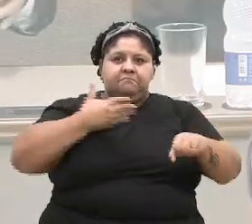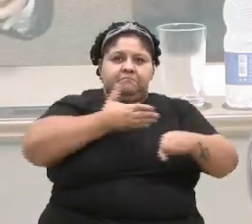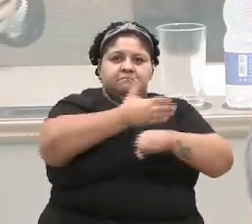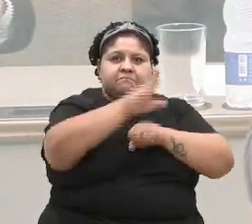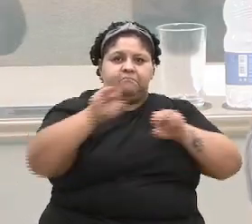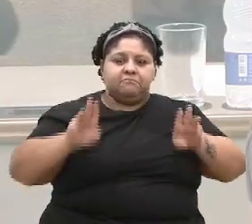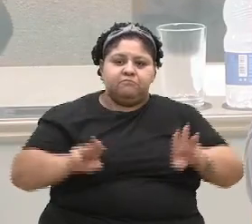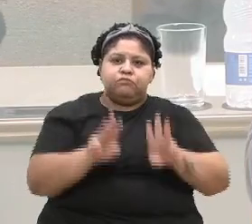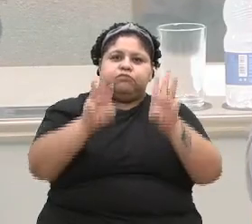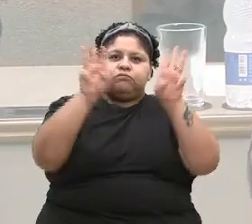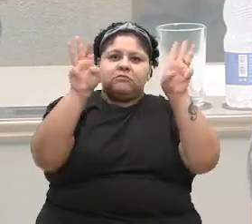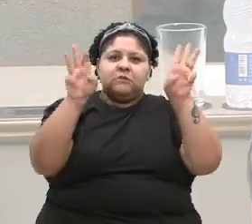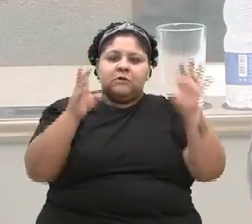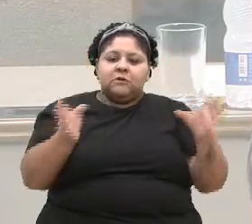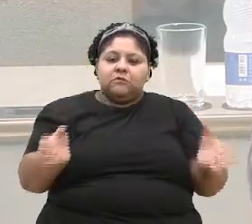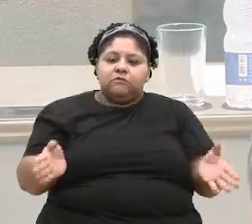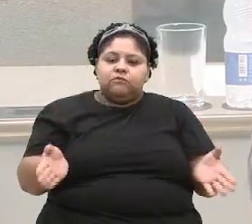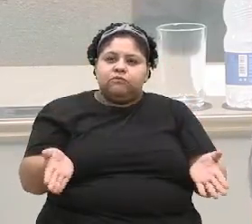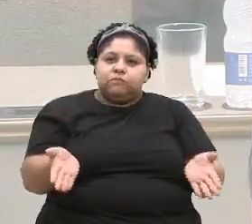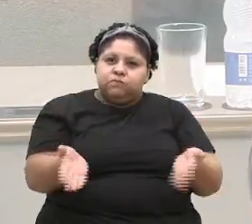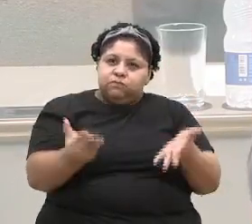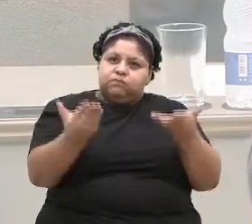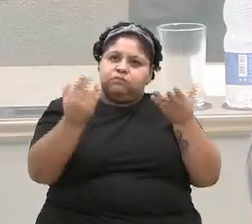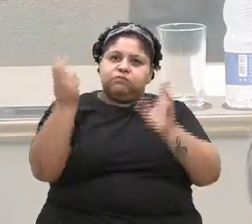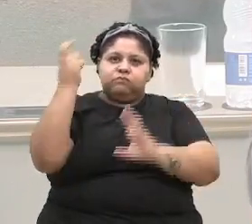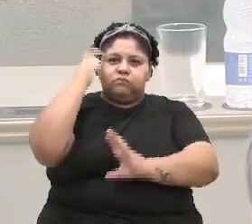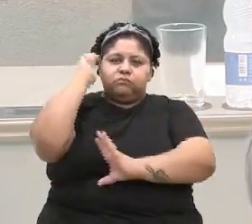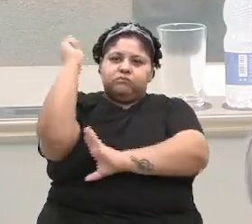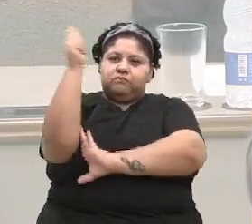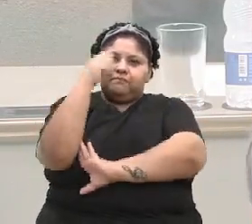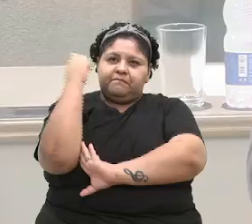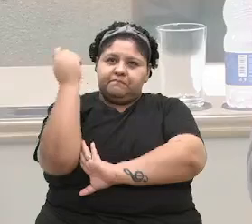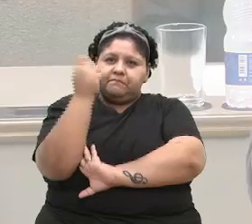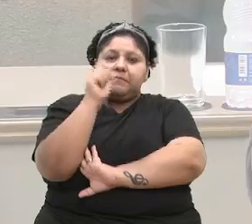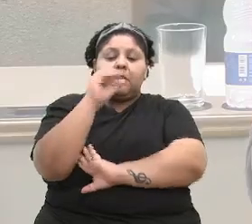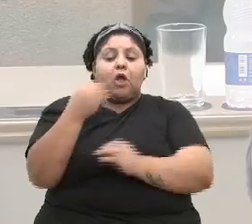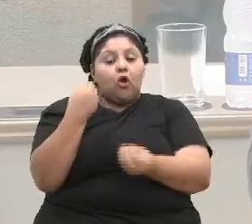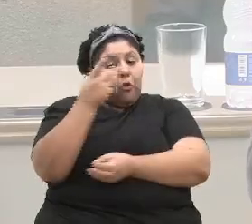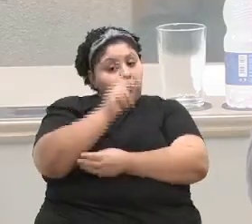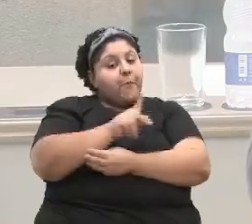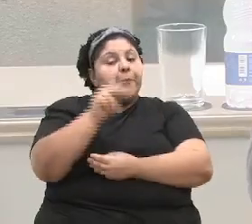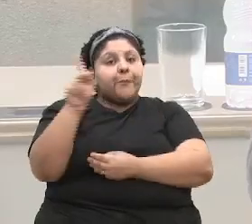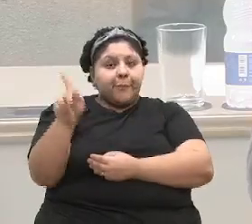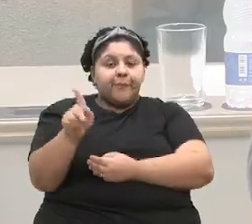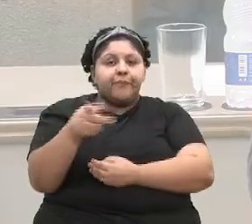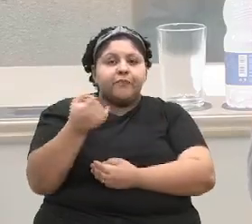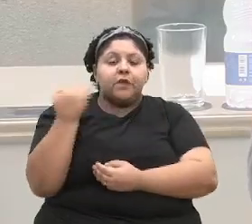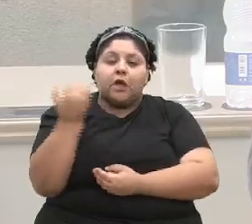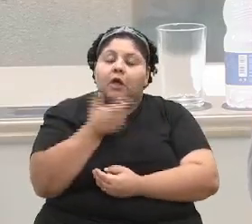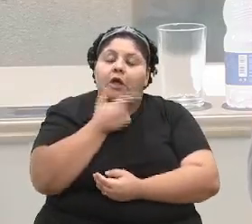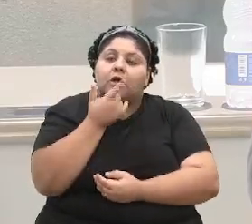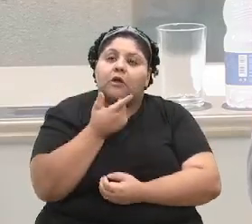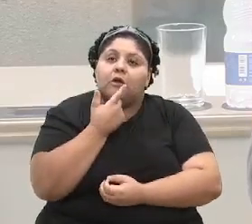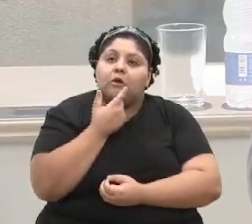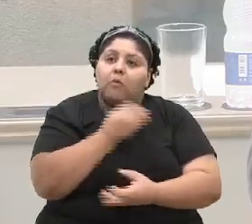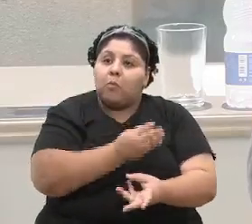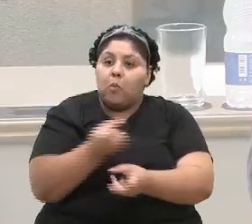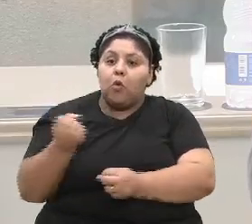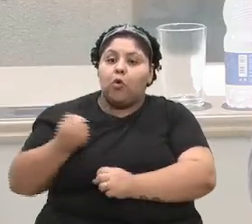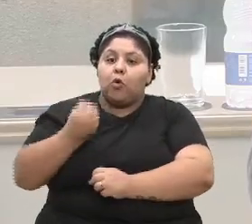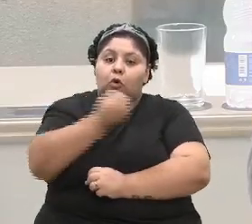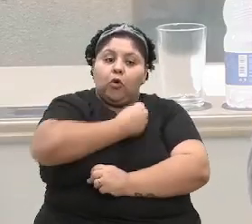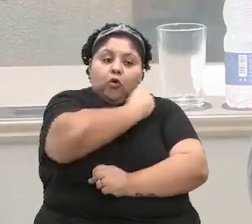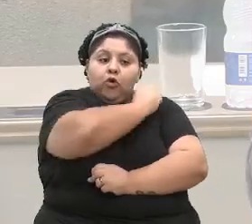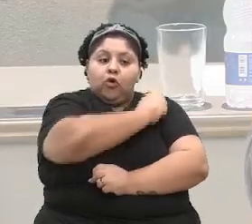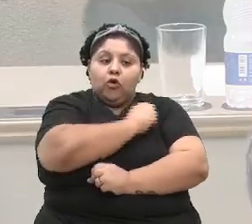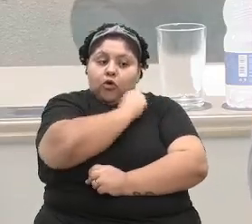eventos que enalteceram a cultura gaúcha. Como professor, destacou-se pelo grande número de alunos que